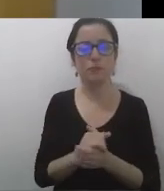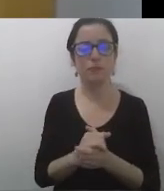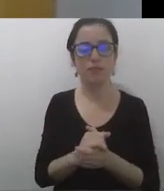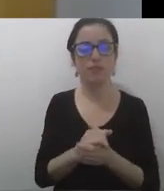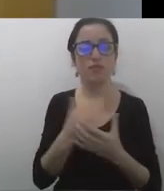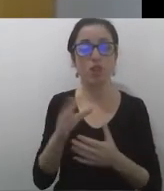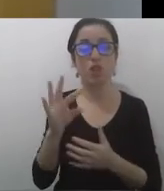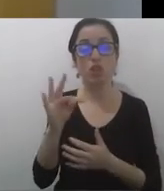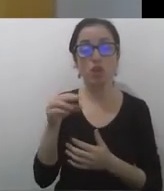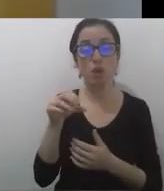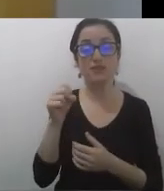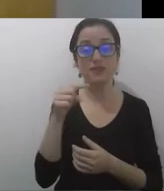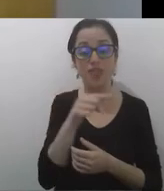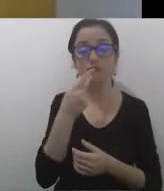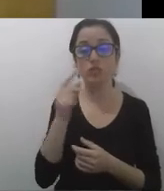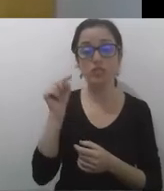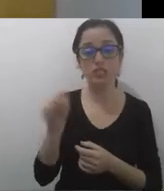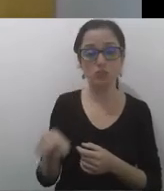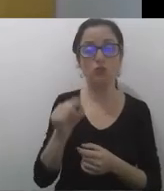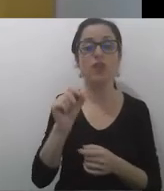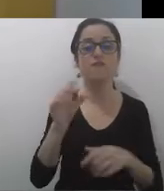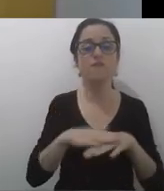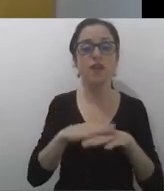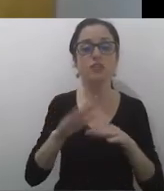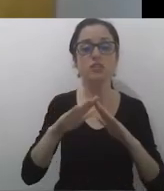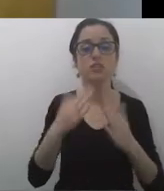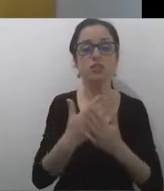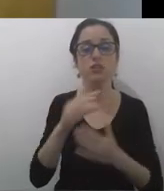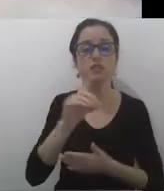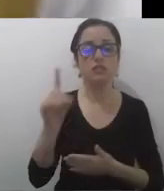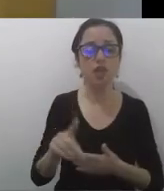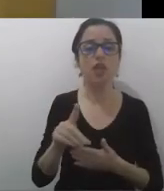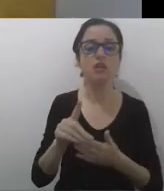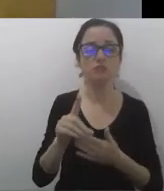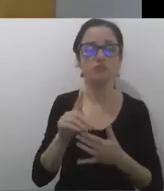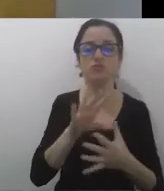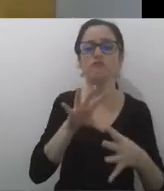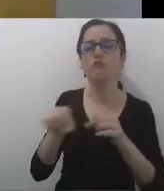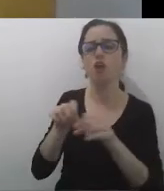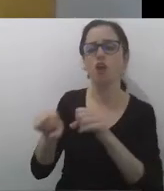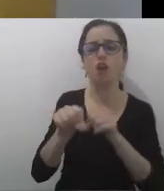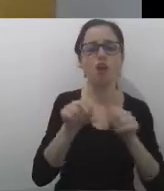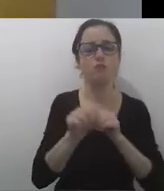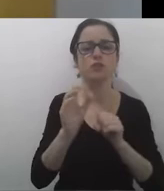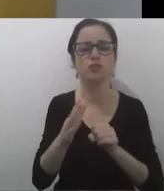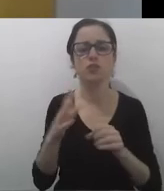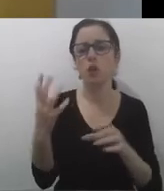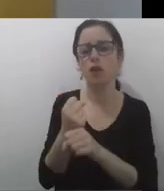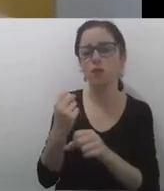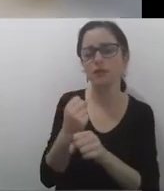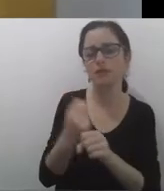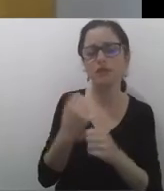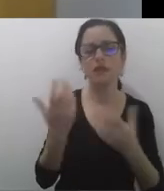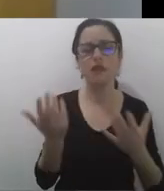amplos de formação. Então, ele diz isso, você faz a escola de design, você pode sair da escola de design até